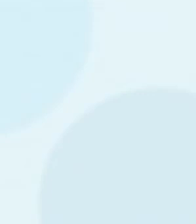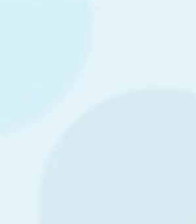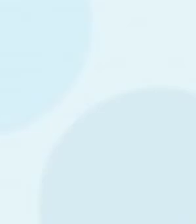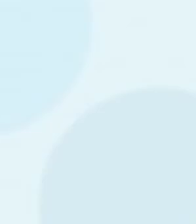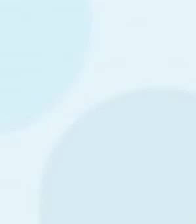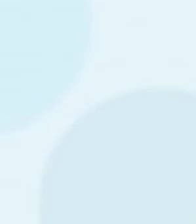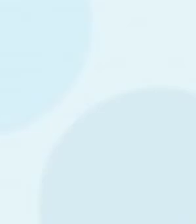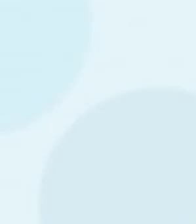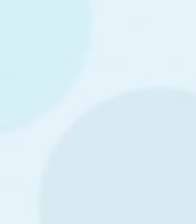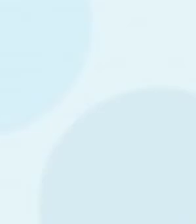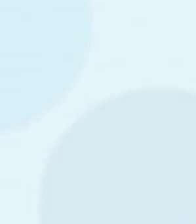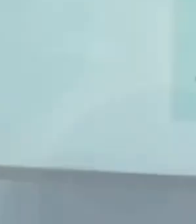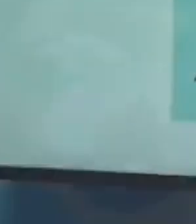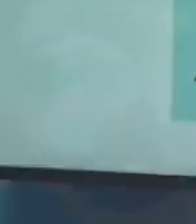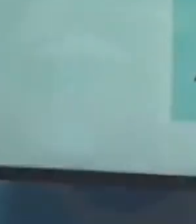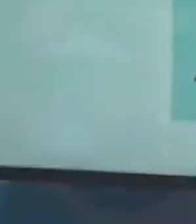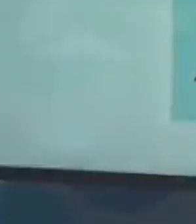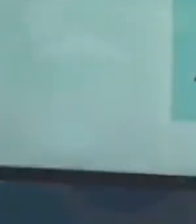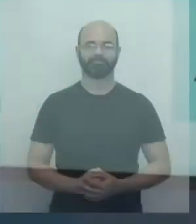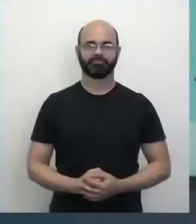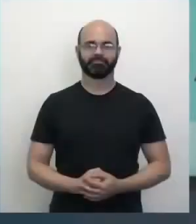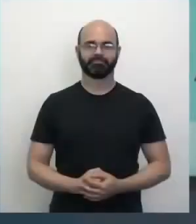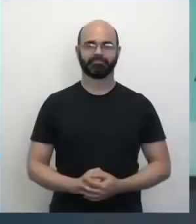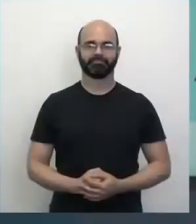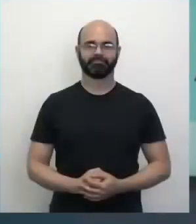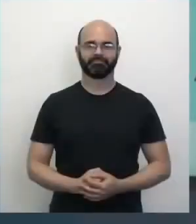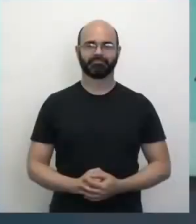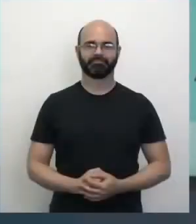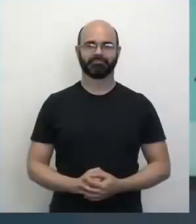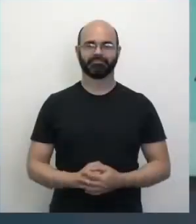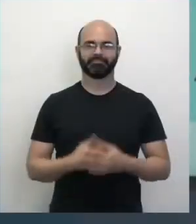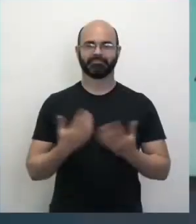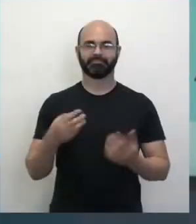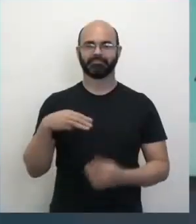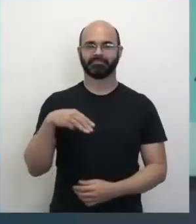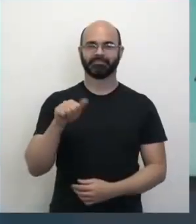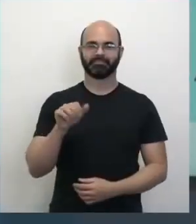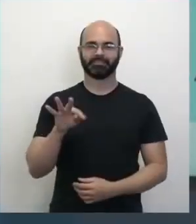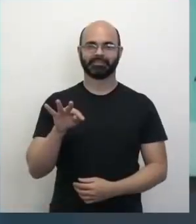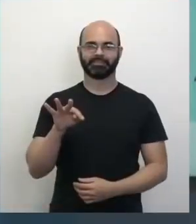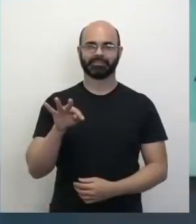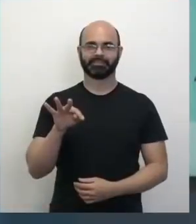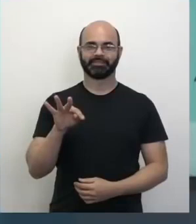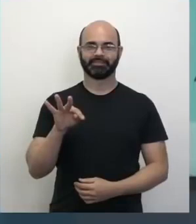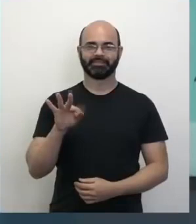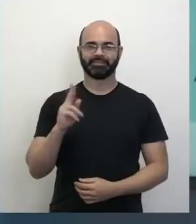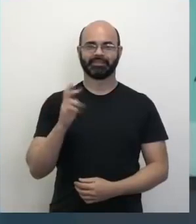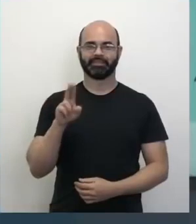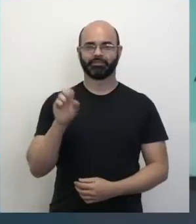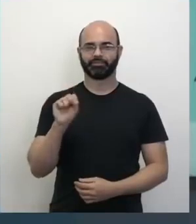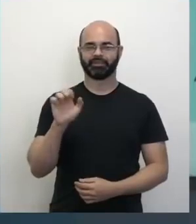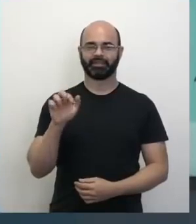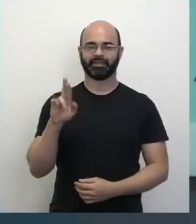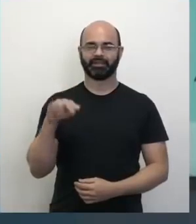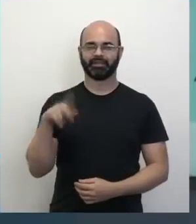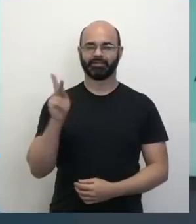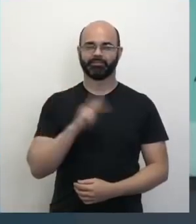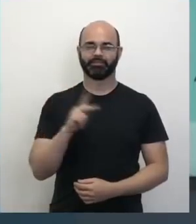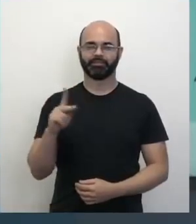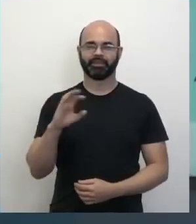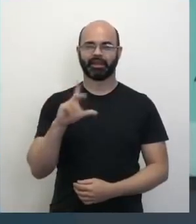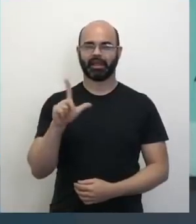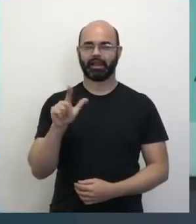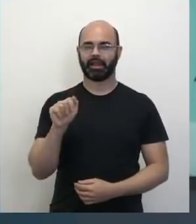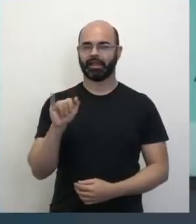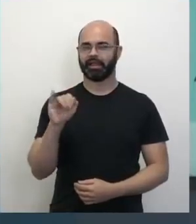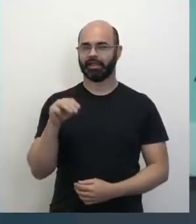Olha, o Matheus Eric, da professor Kleimar, diz assim, está